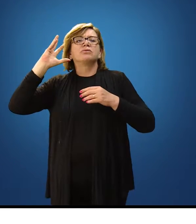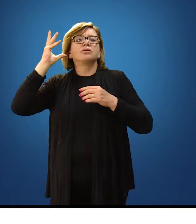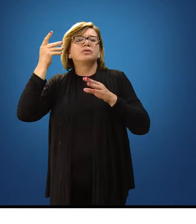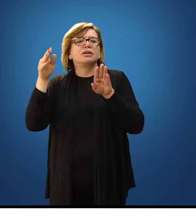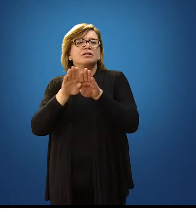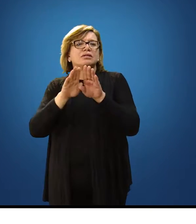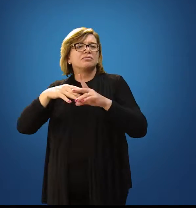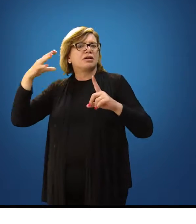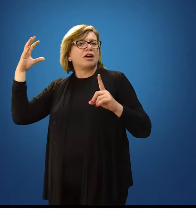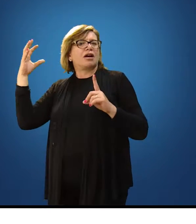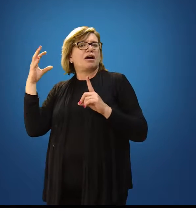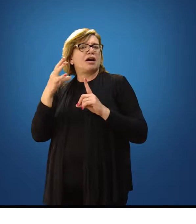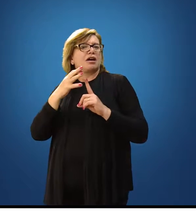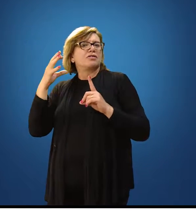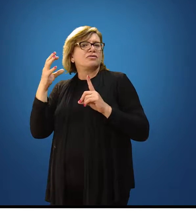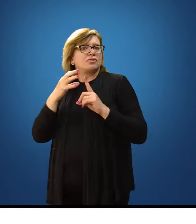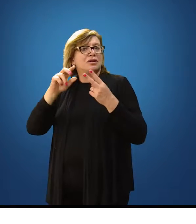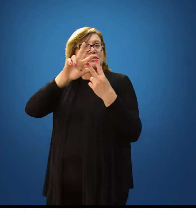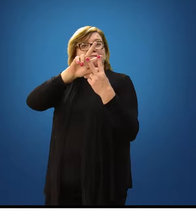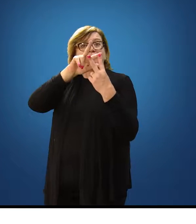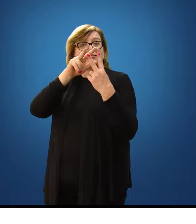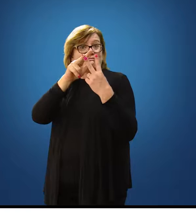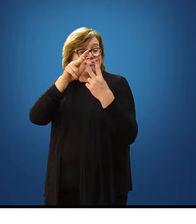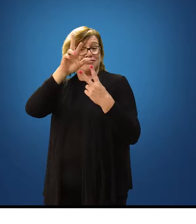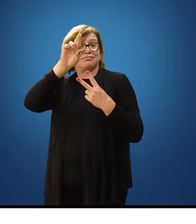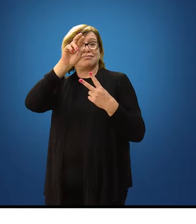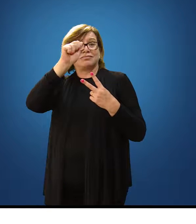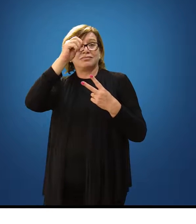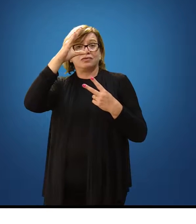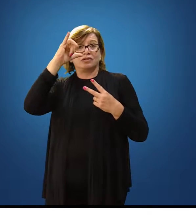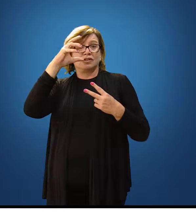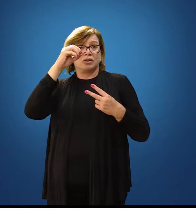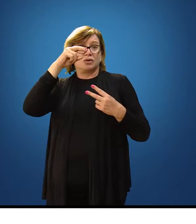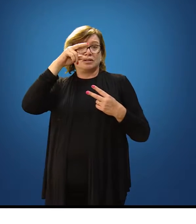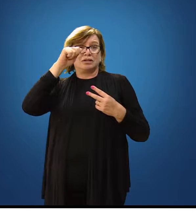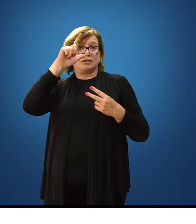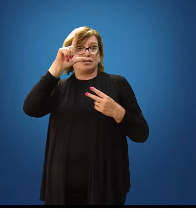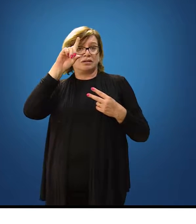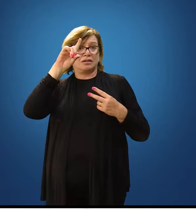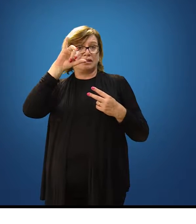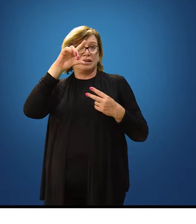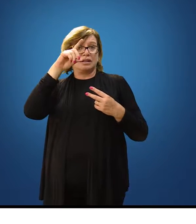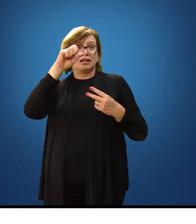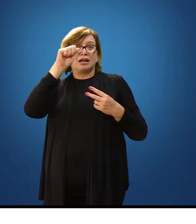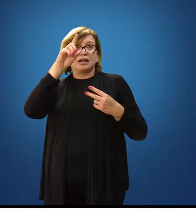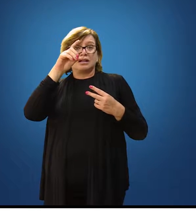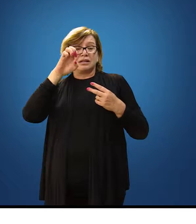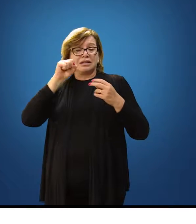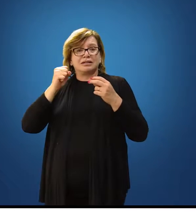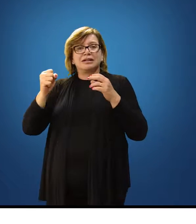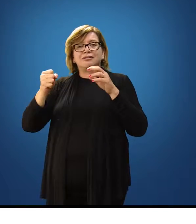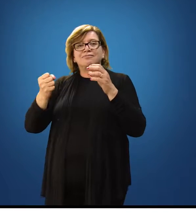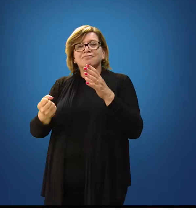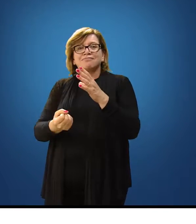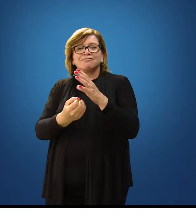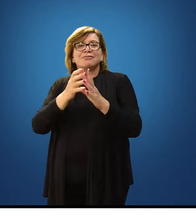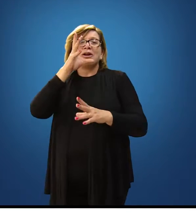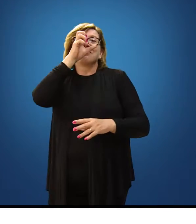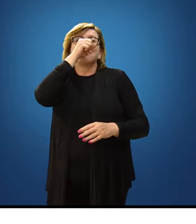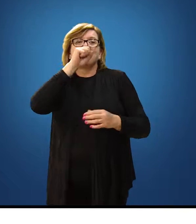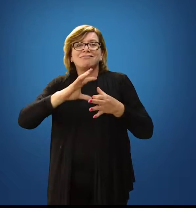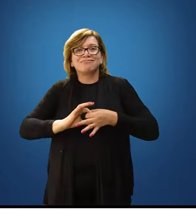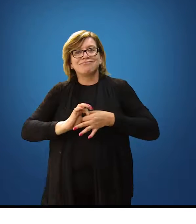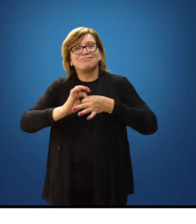da tensão entre racionalidade substantiva e instrumental na atividade de criação de porcos à solta em